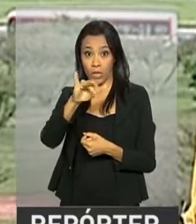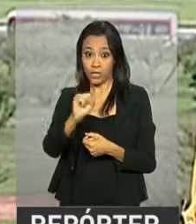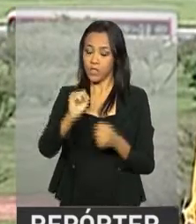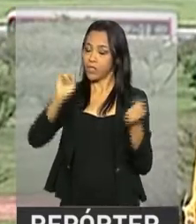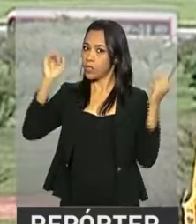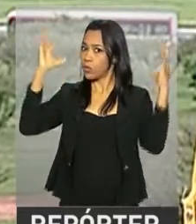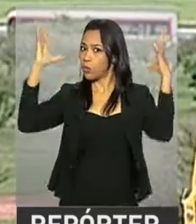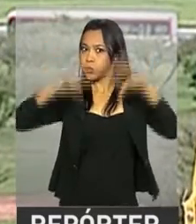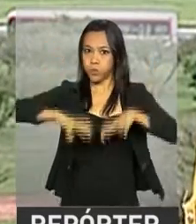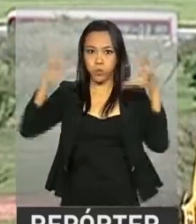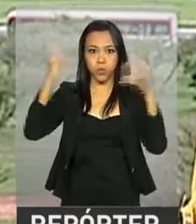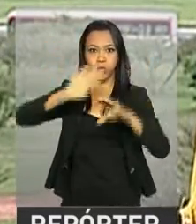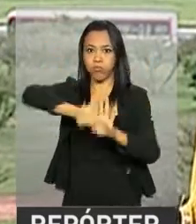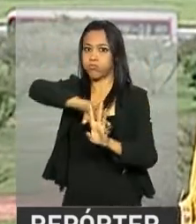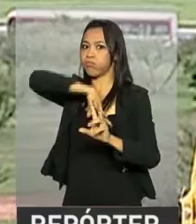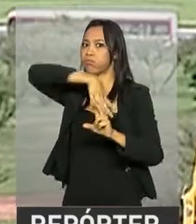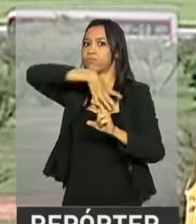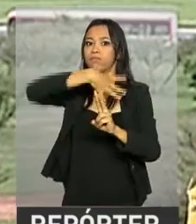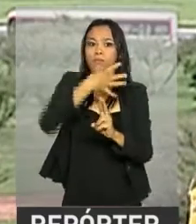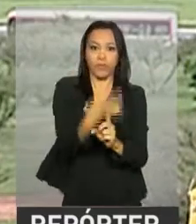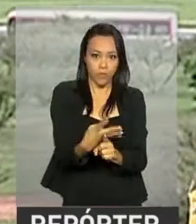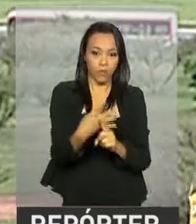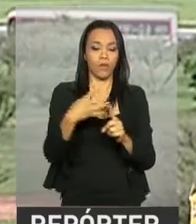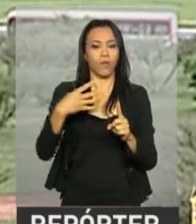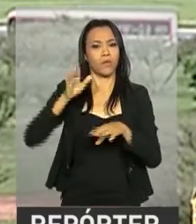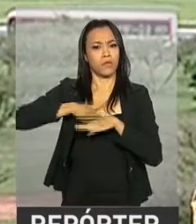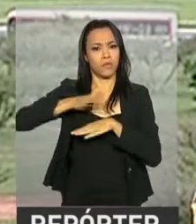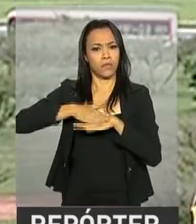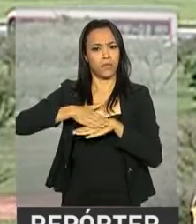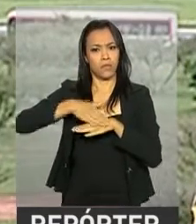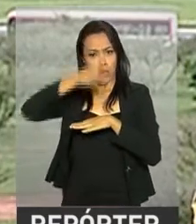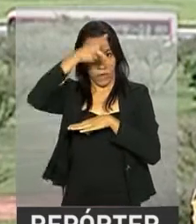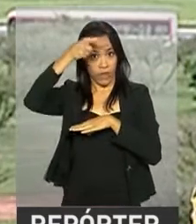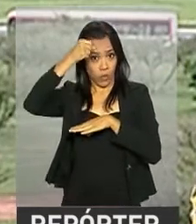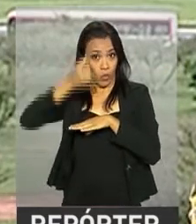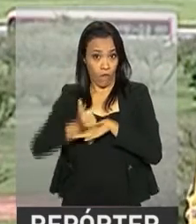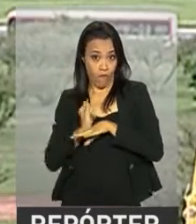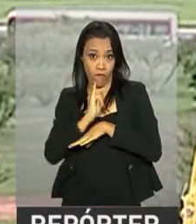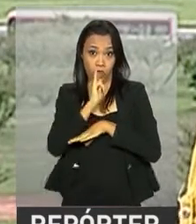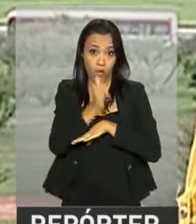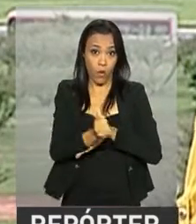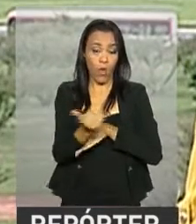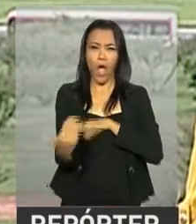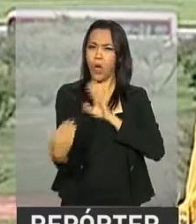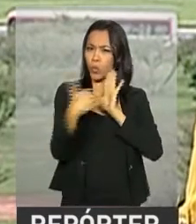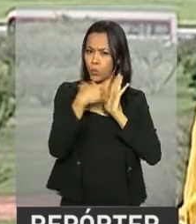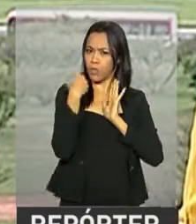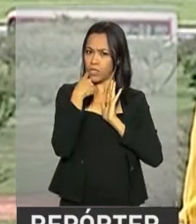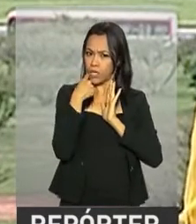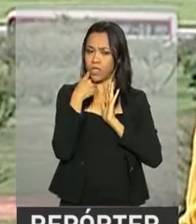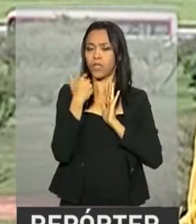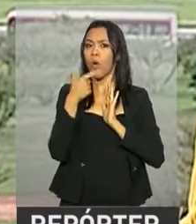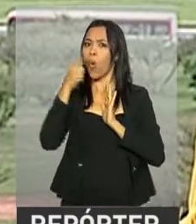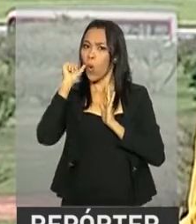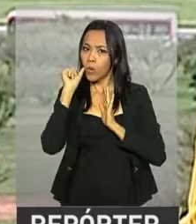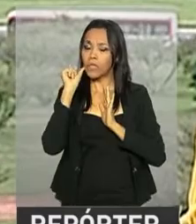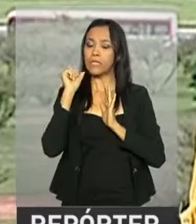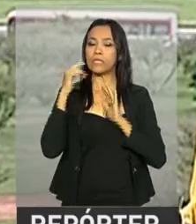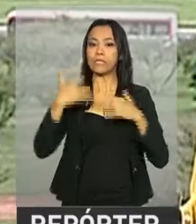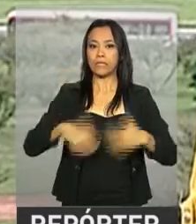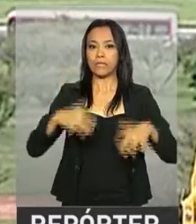para o período. Segundo a Prefeitura de Petrópolis, desde a última sexta-feira até ontem já foram